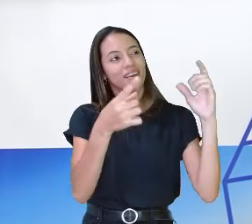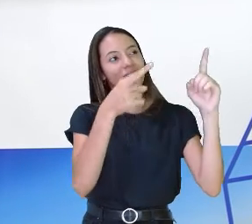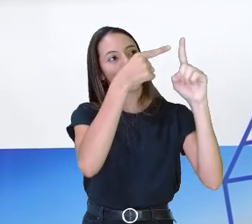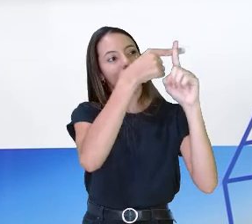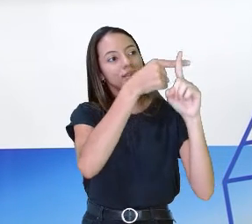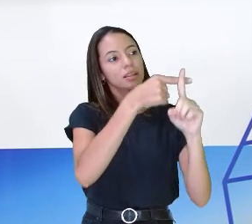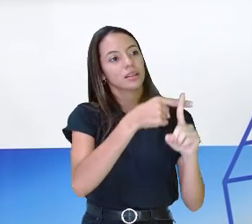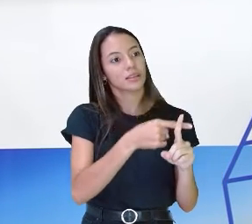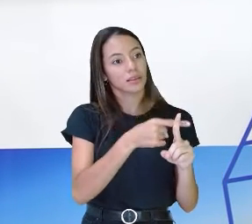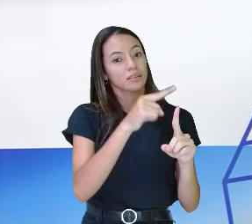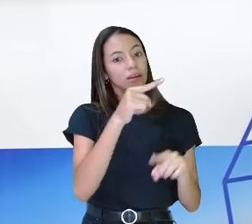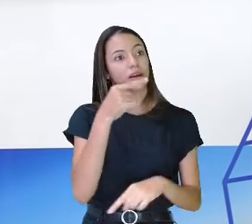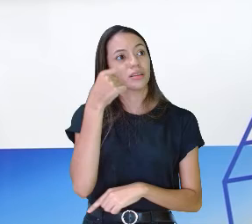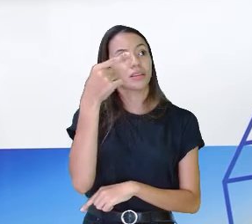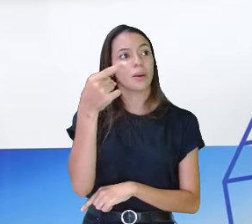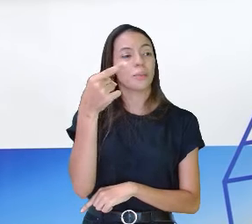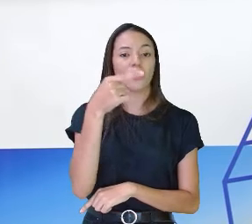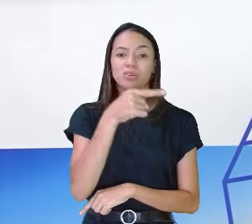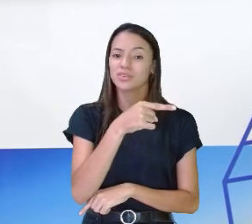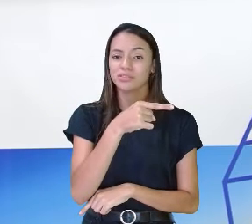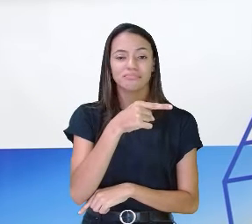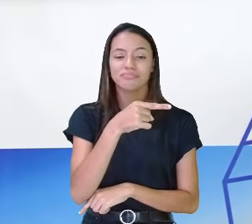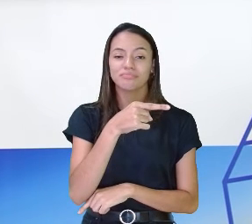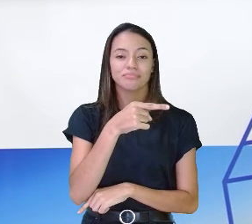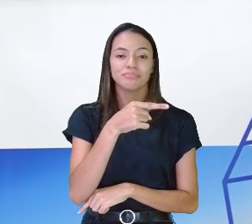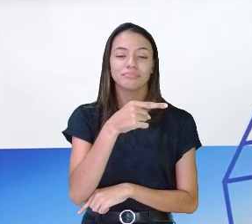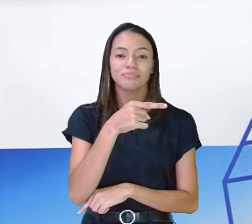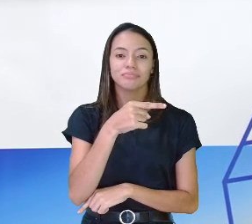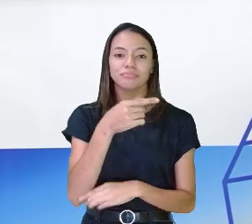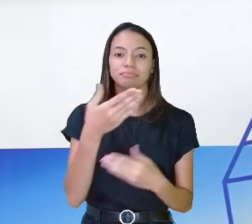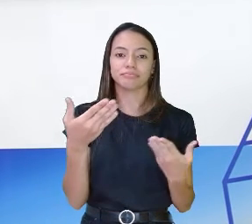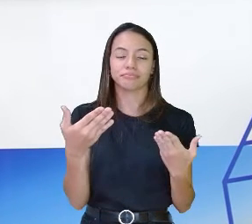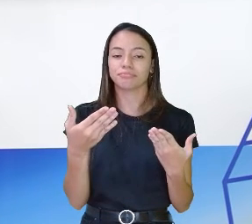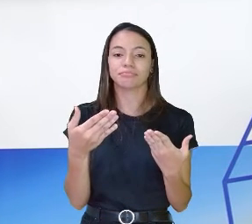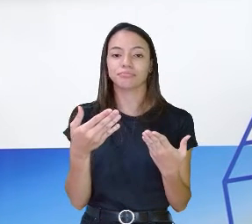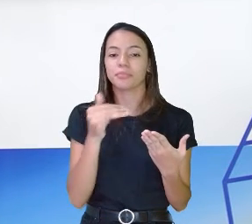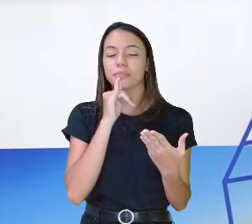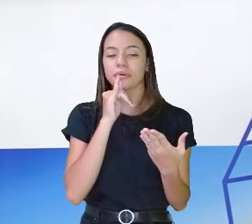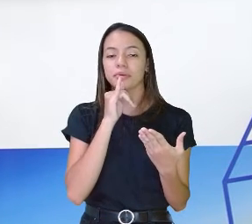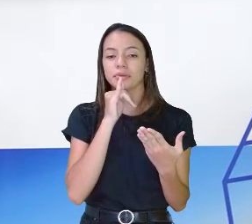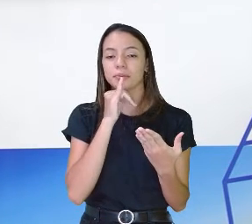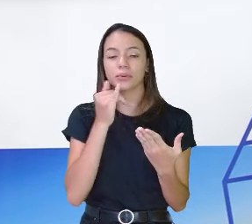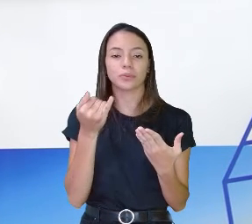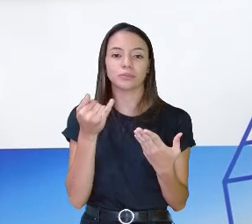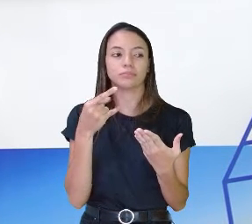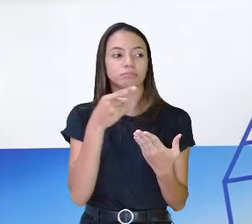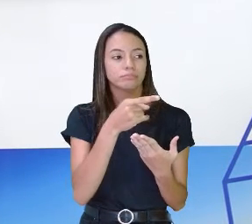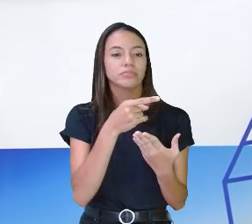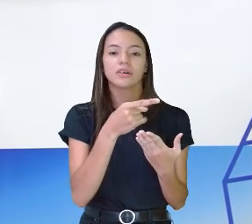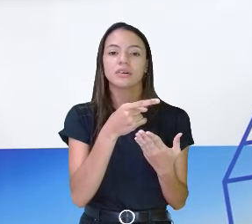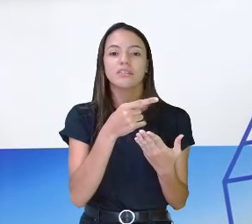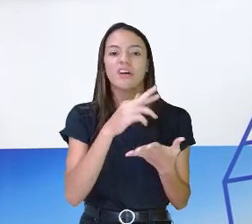predicados necessários para se ser, de fato, uma pessoa, né? Um amor.